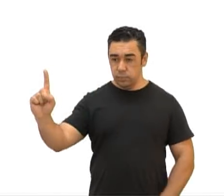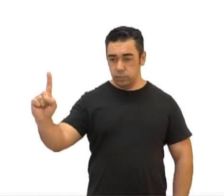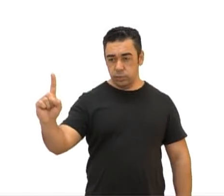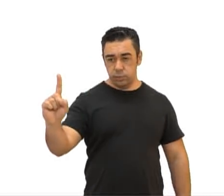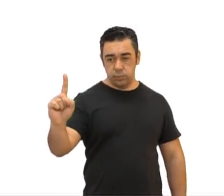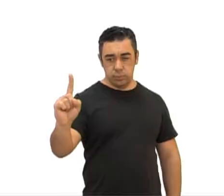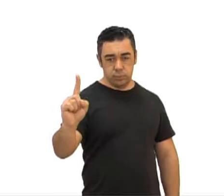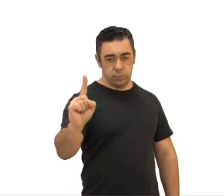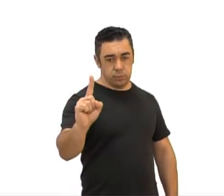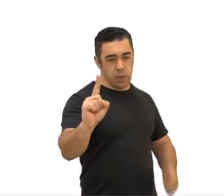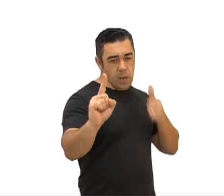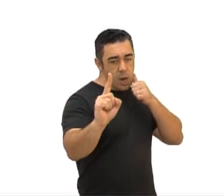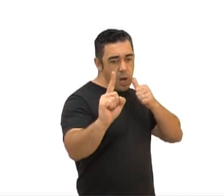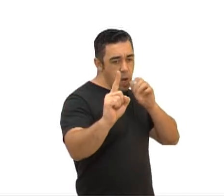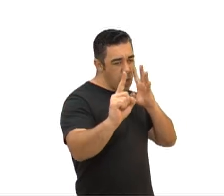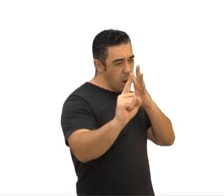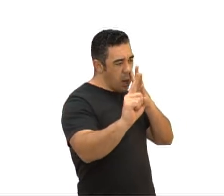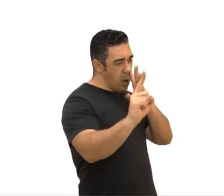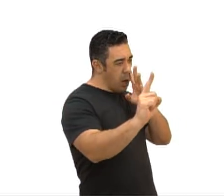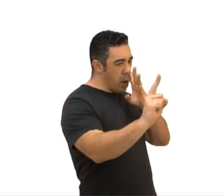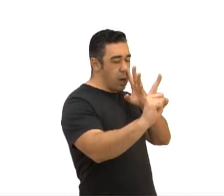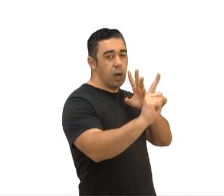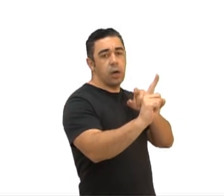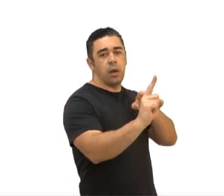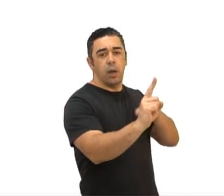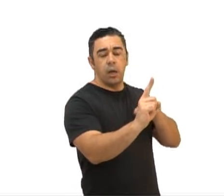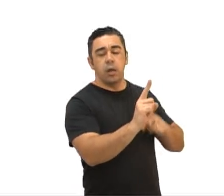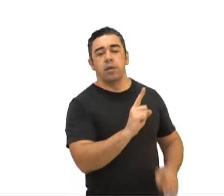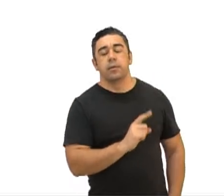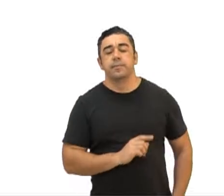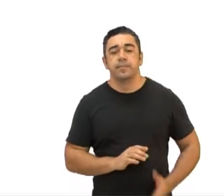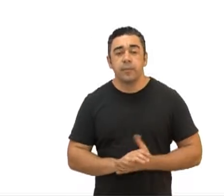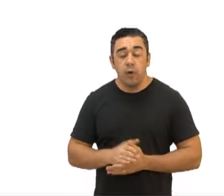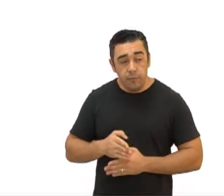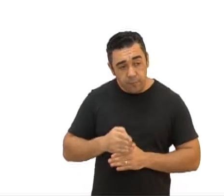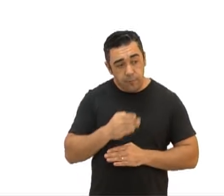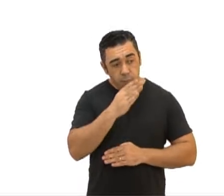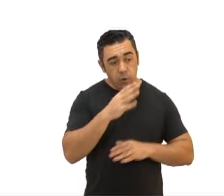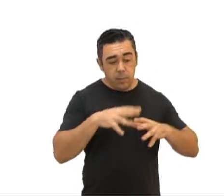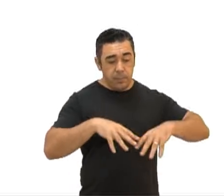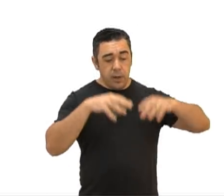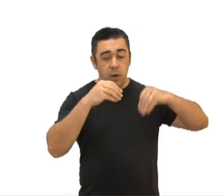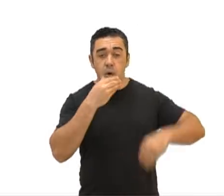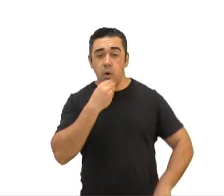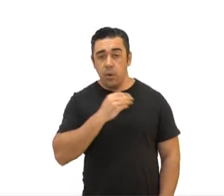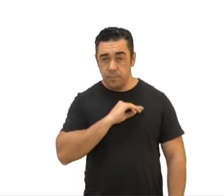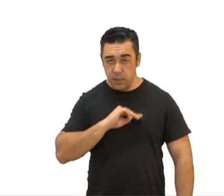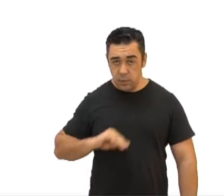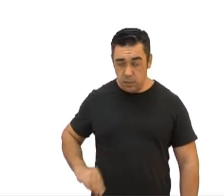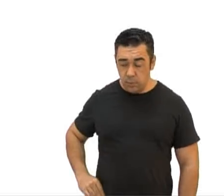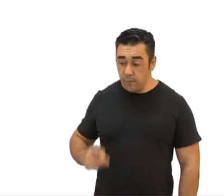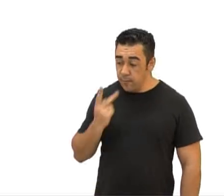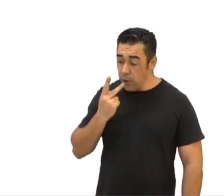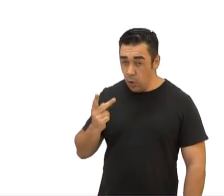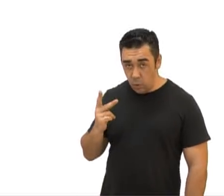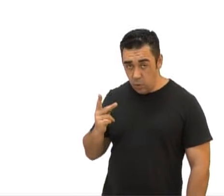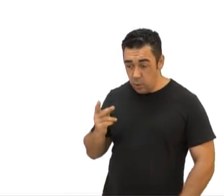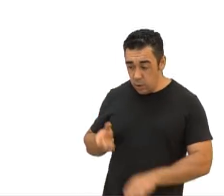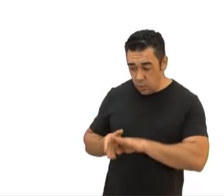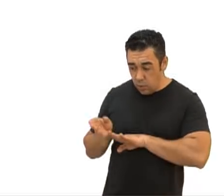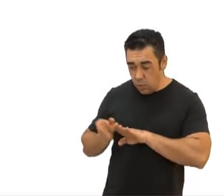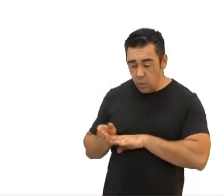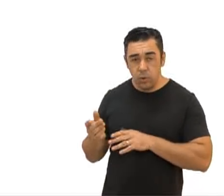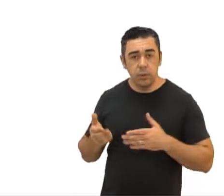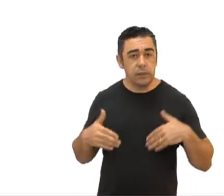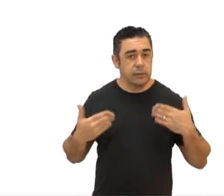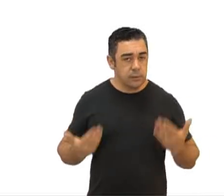do sultão e ficou apaixonado por ela. Foi até o palácio e o ministro do sultão disse-lhe. Então, onde